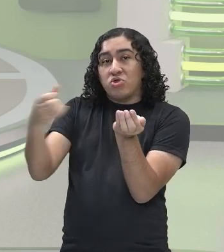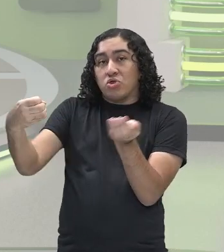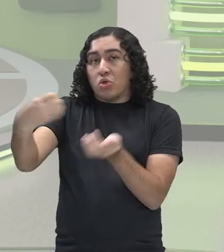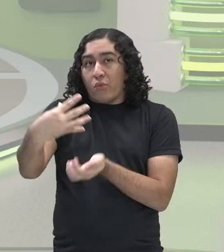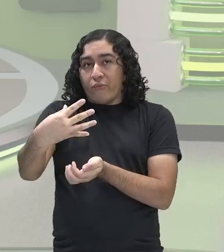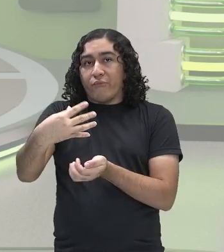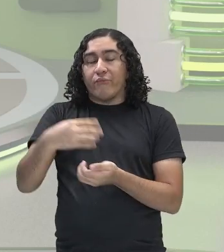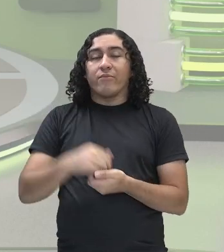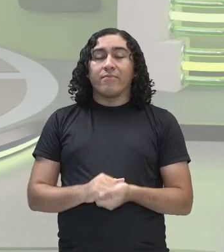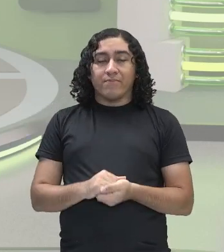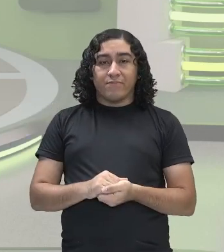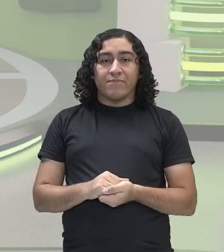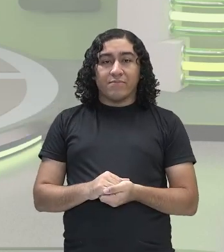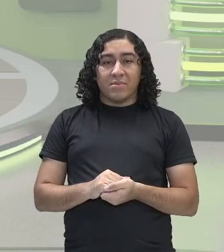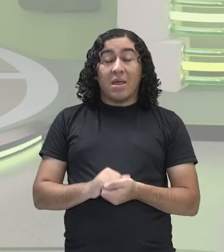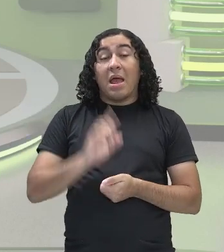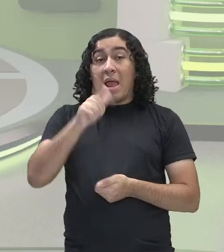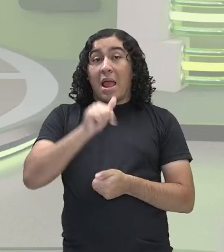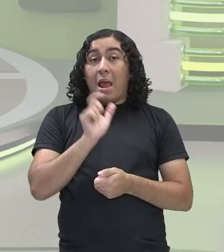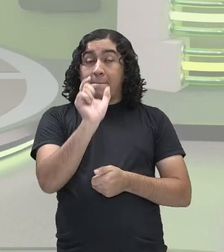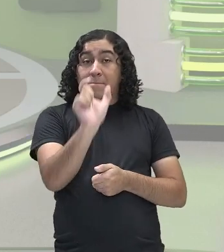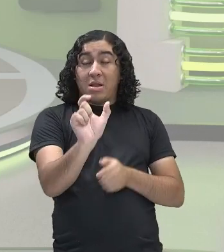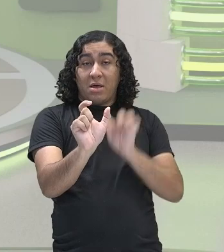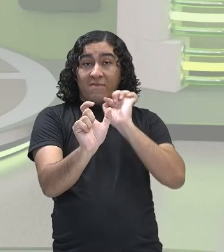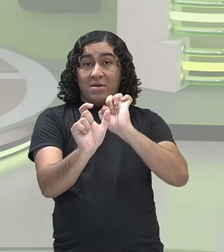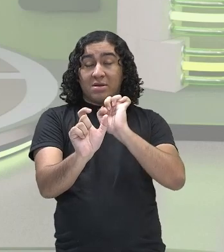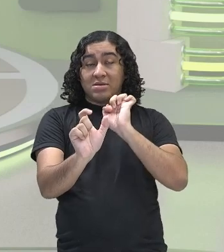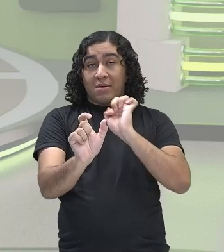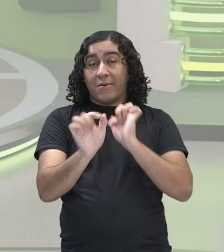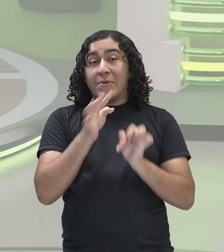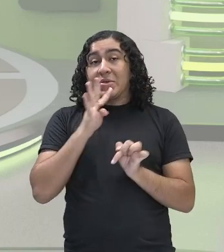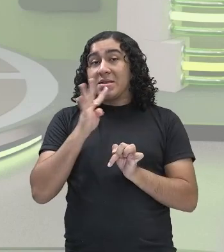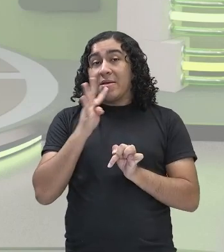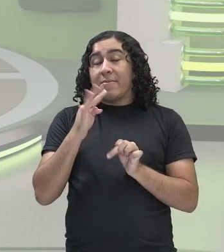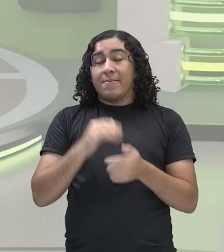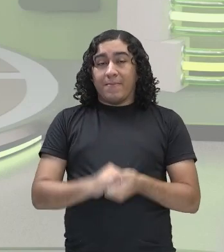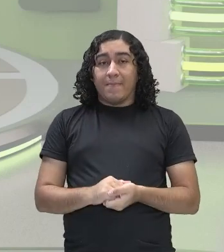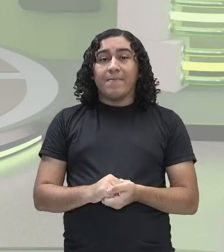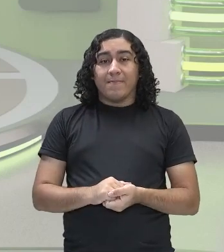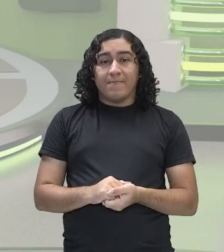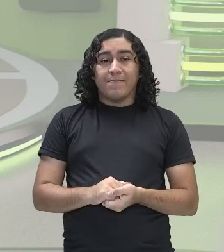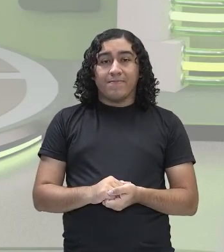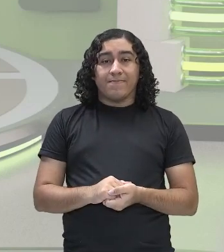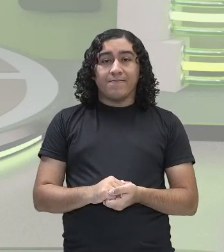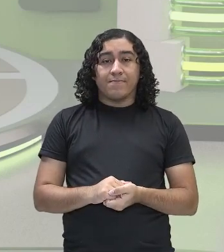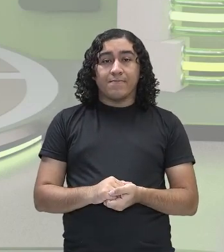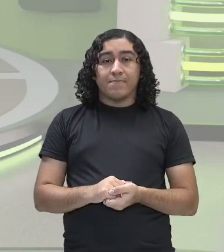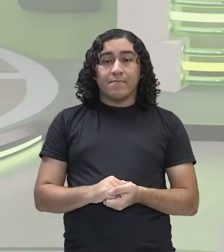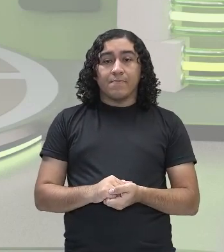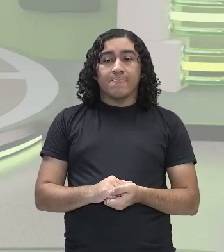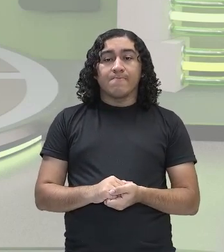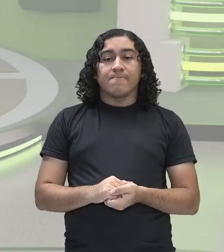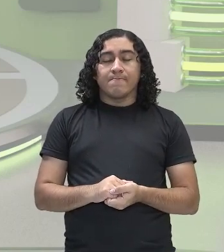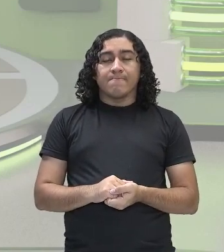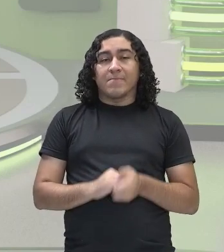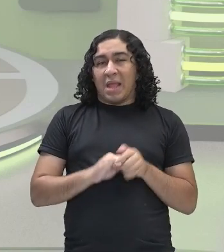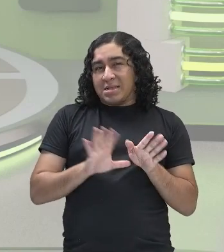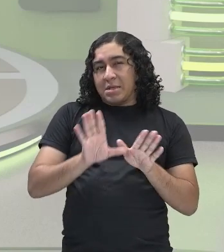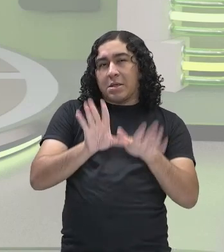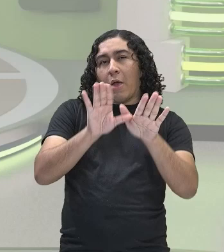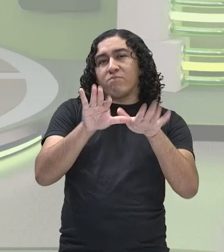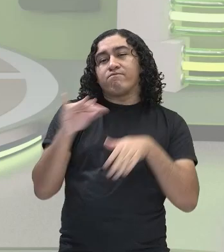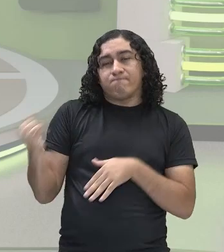dentro da etimologia da palavra neognatas, né? Também conhecida, essas aves aí